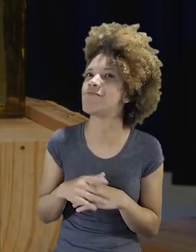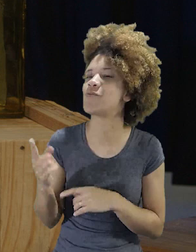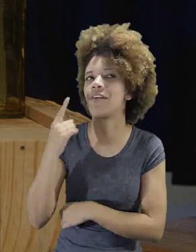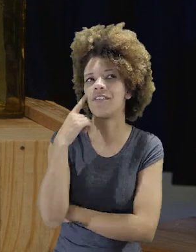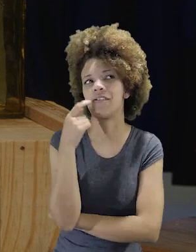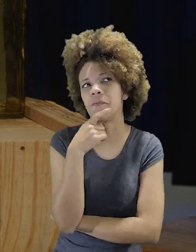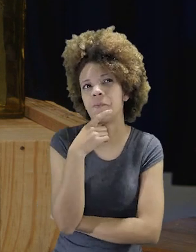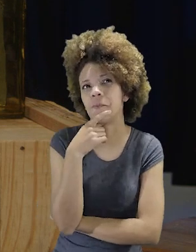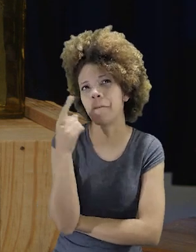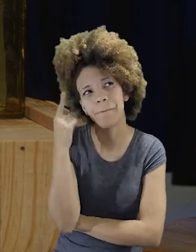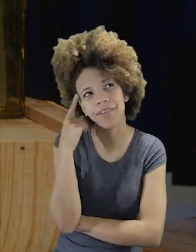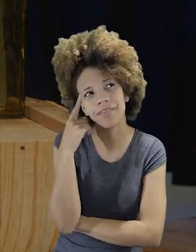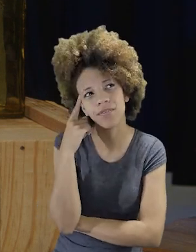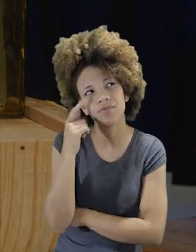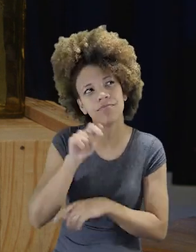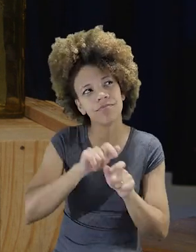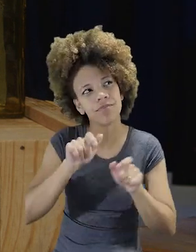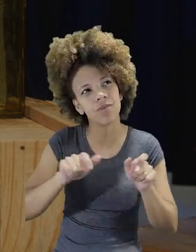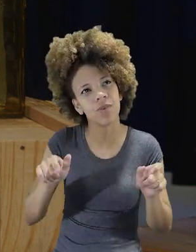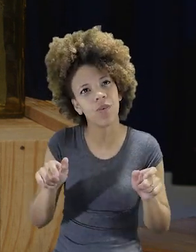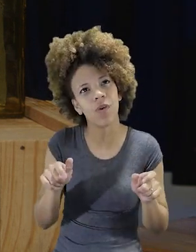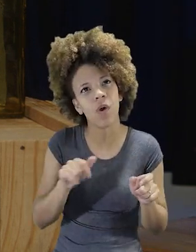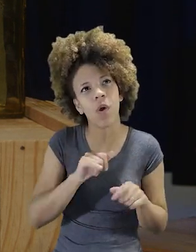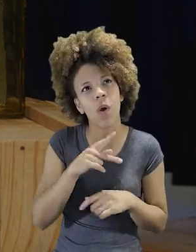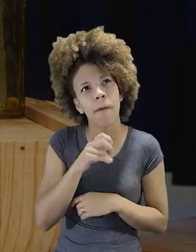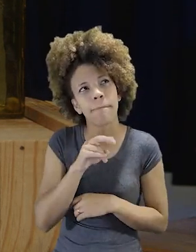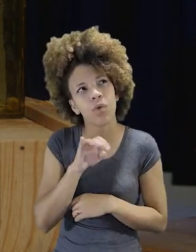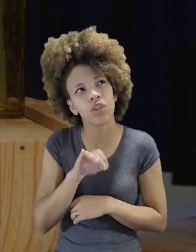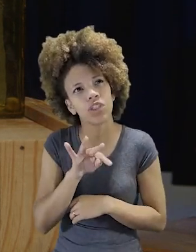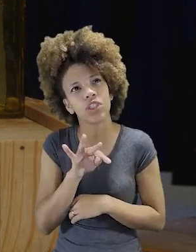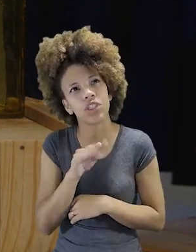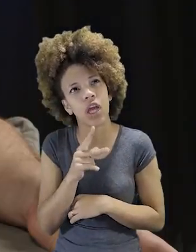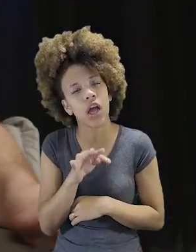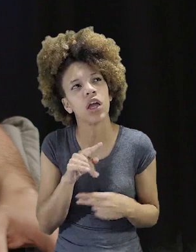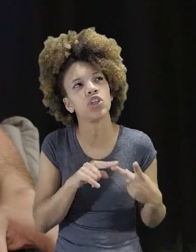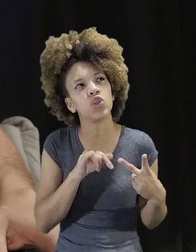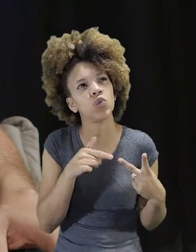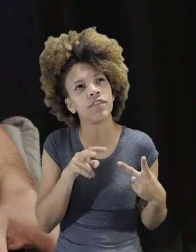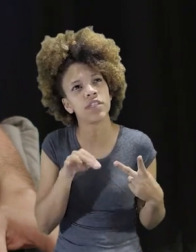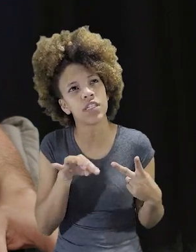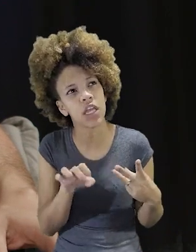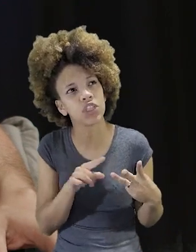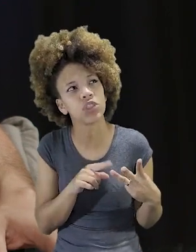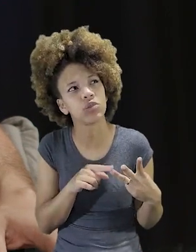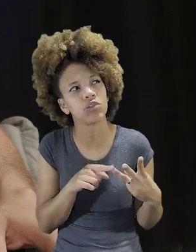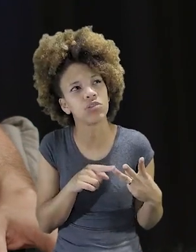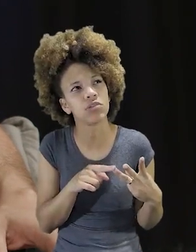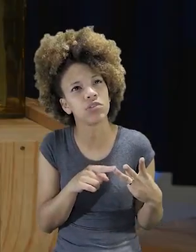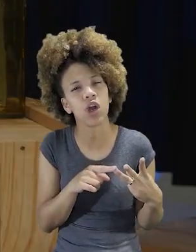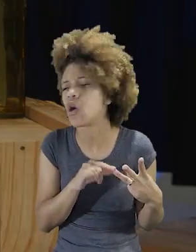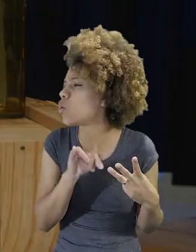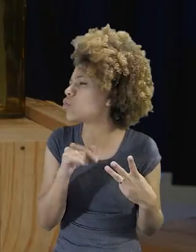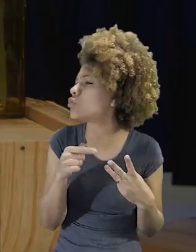sim sim eu tô eu tô eu tô aqui pensando no elenco inteiro por chá mas eu puxar o João Vicente João